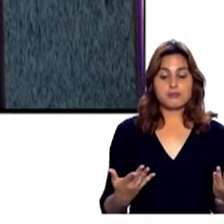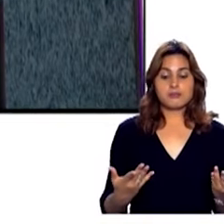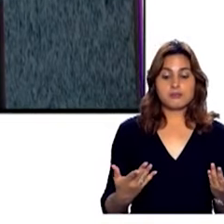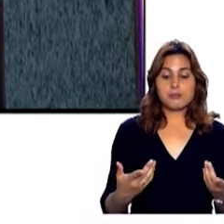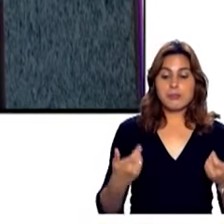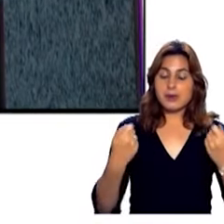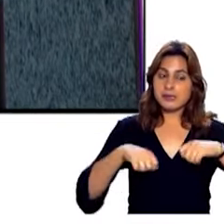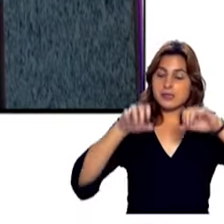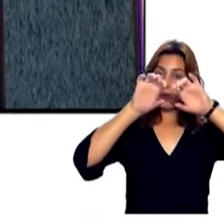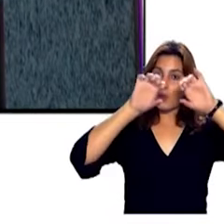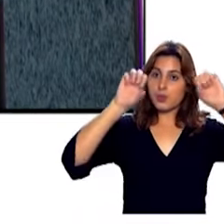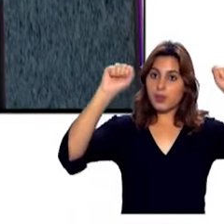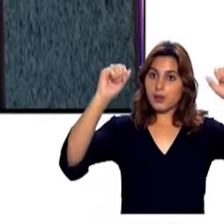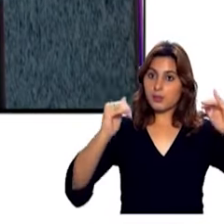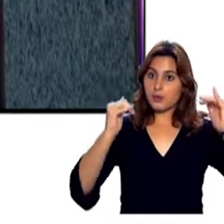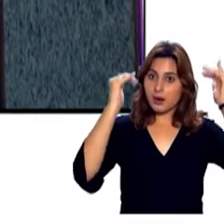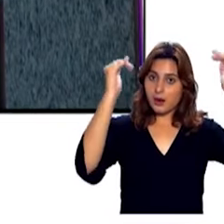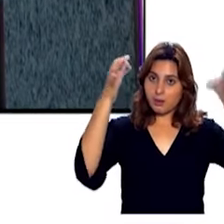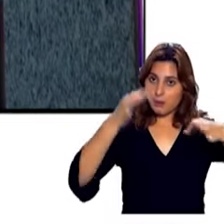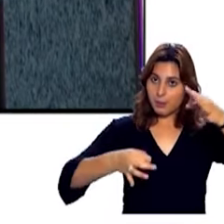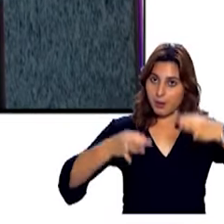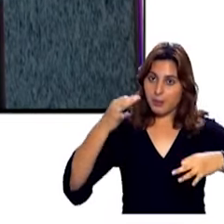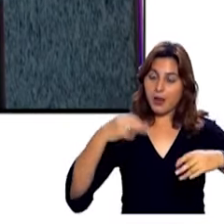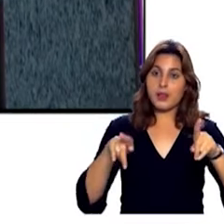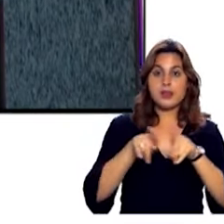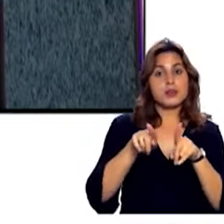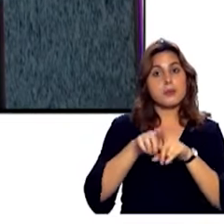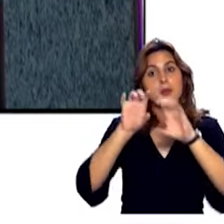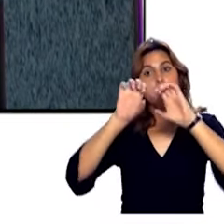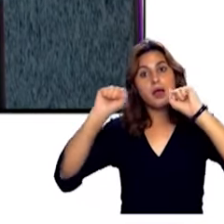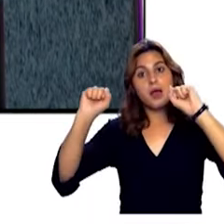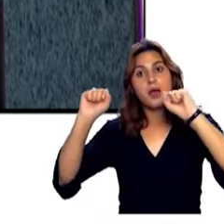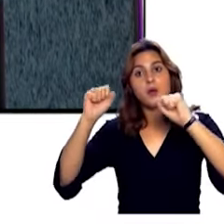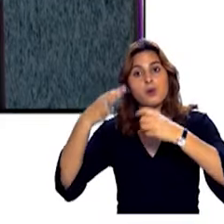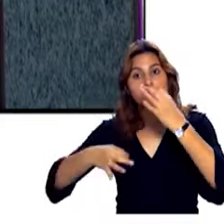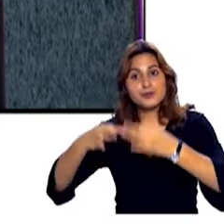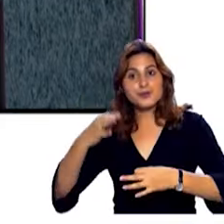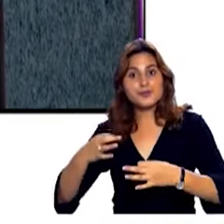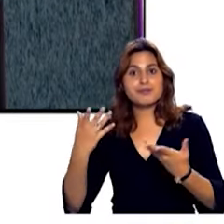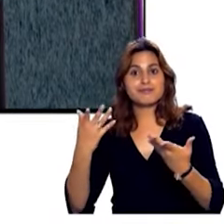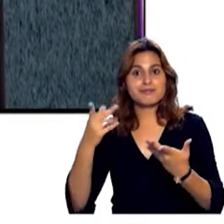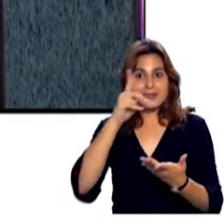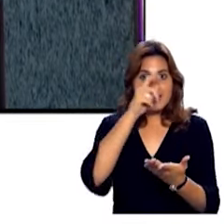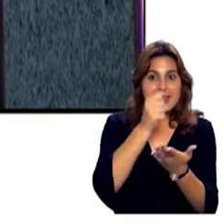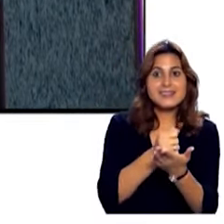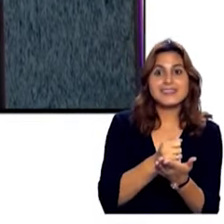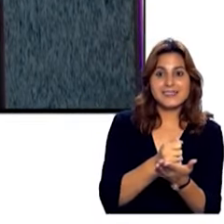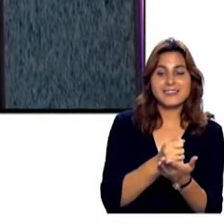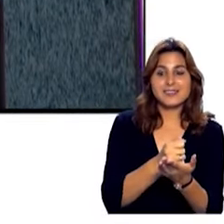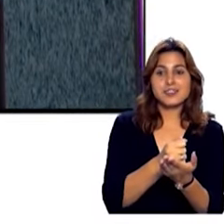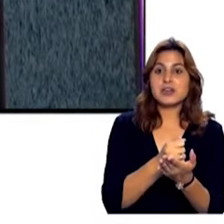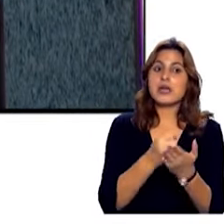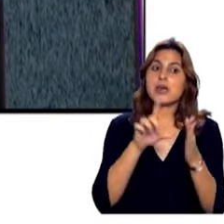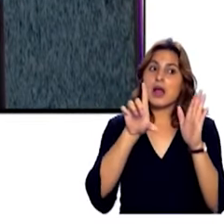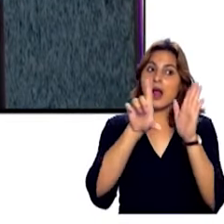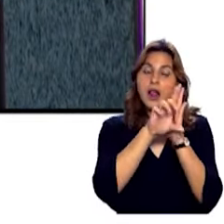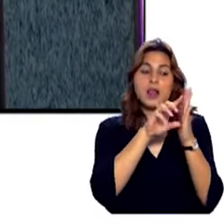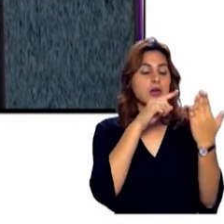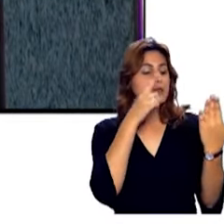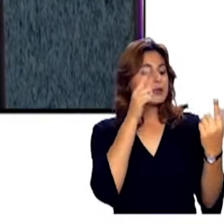aos tribunais e a corte de cassação interpretar a lei conforme à